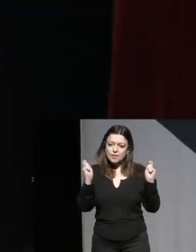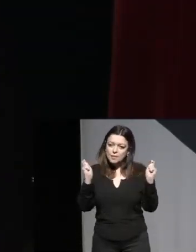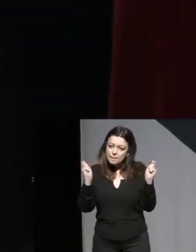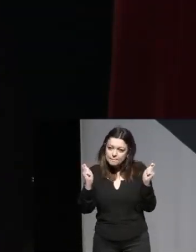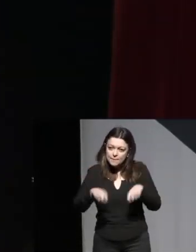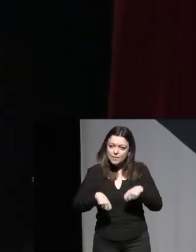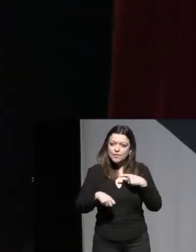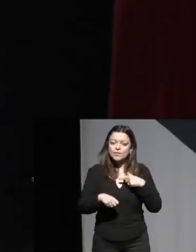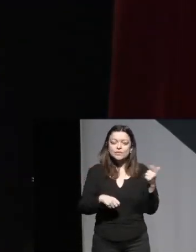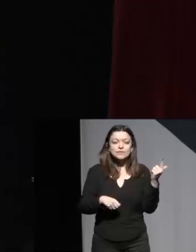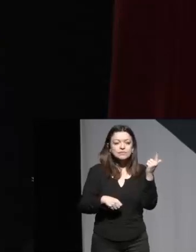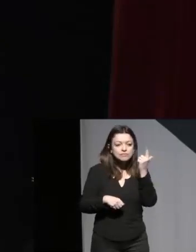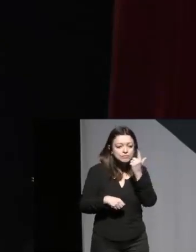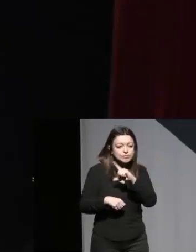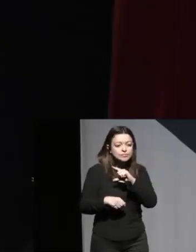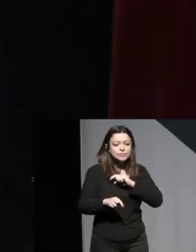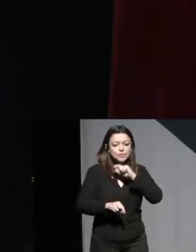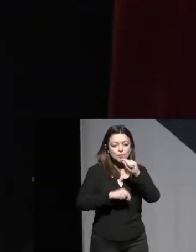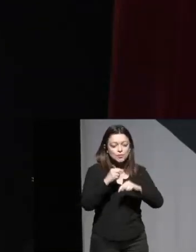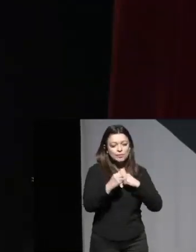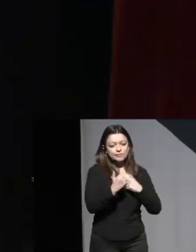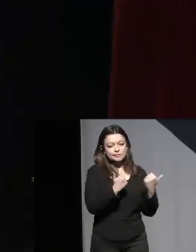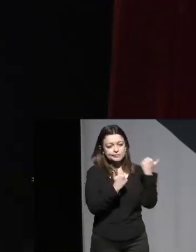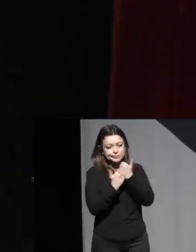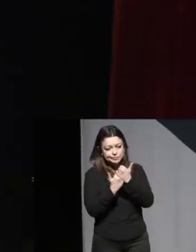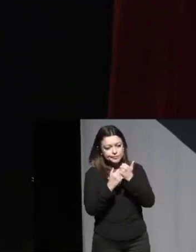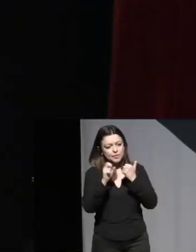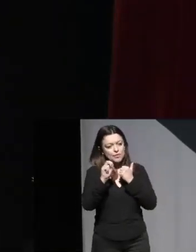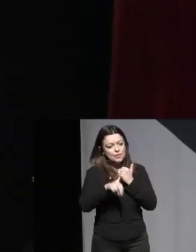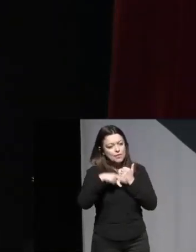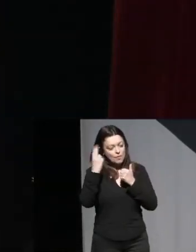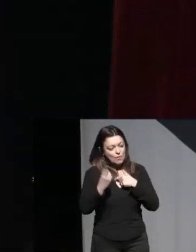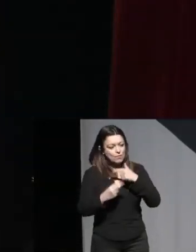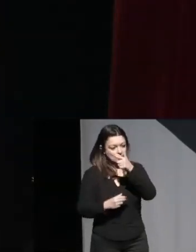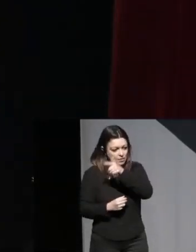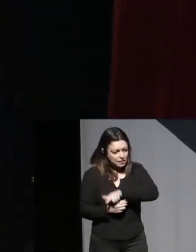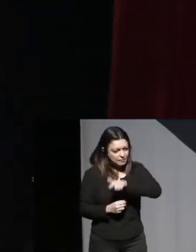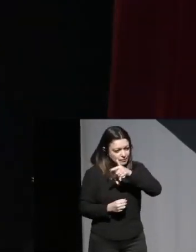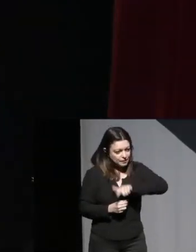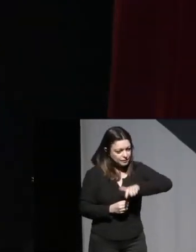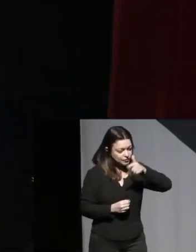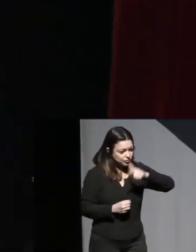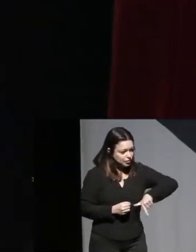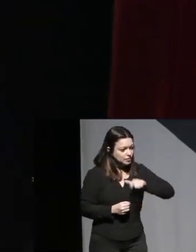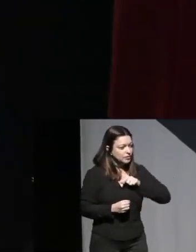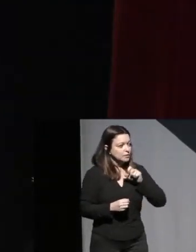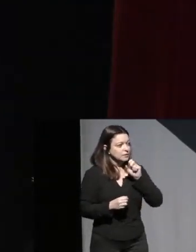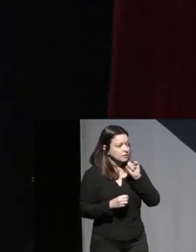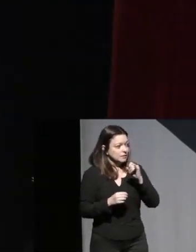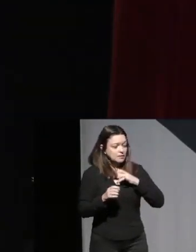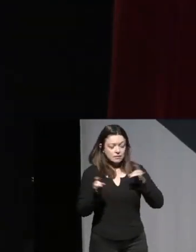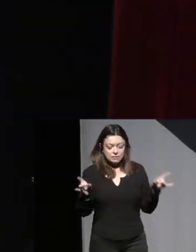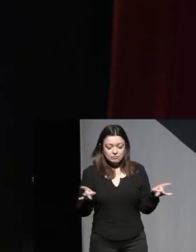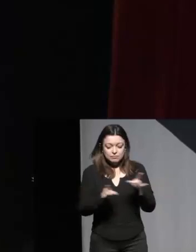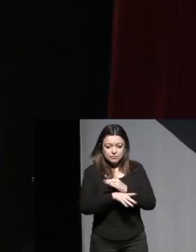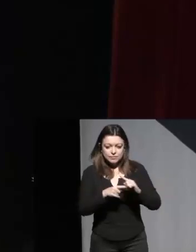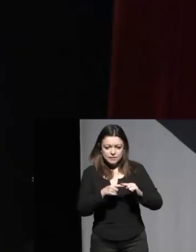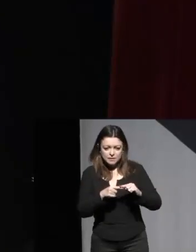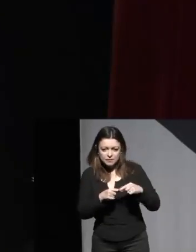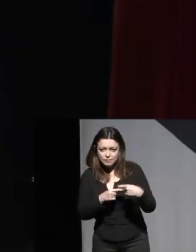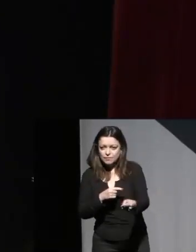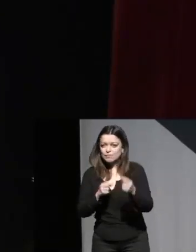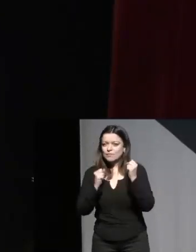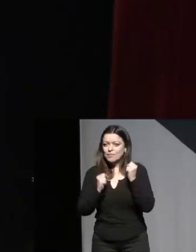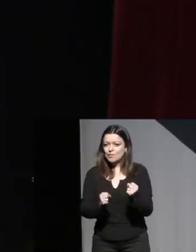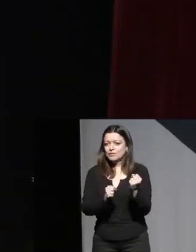ou repetido depois que houver o término do benefício, que pode demorar